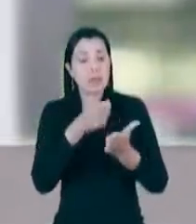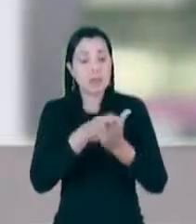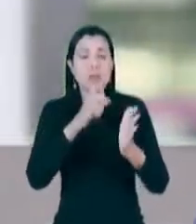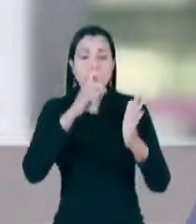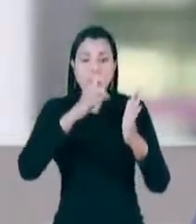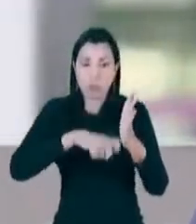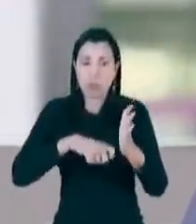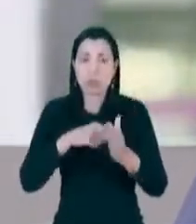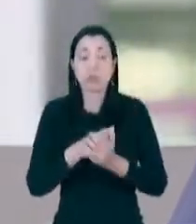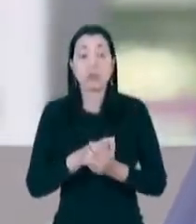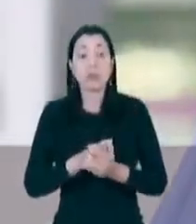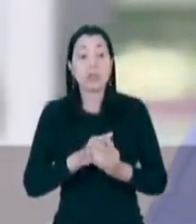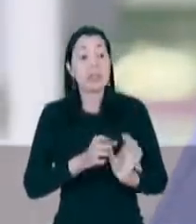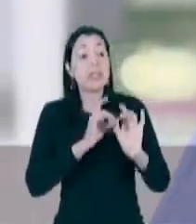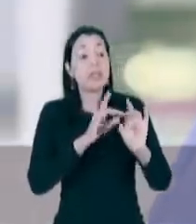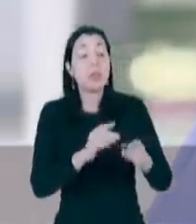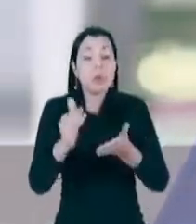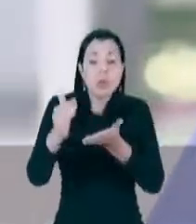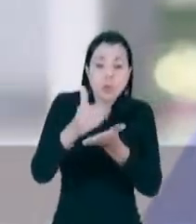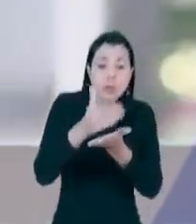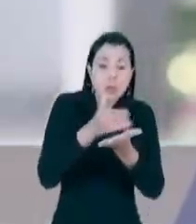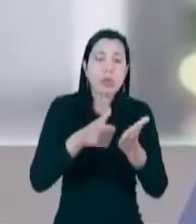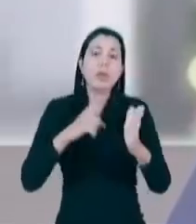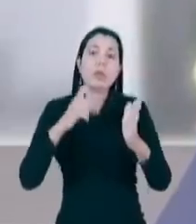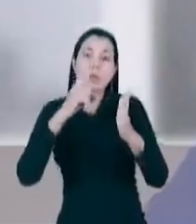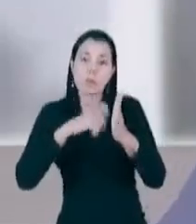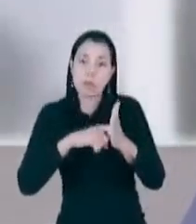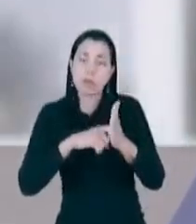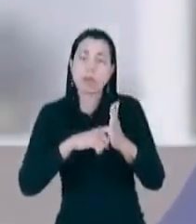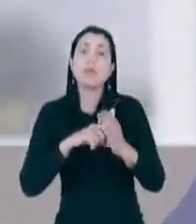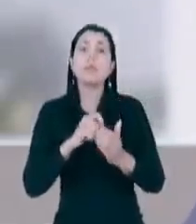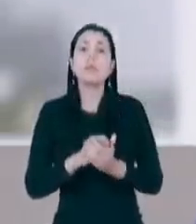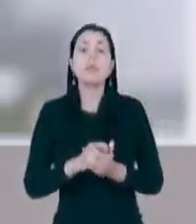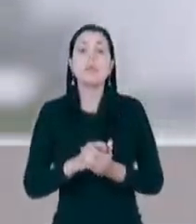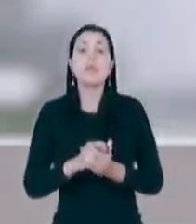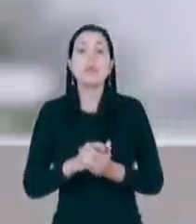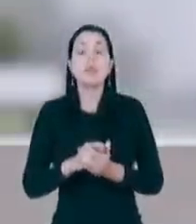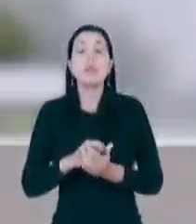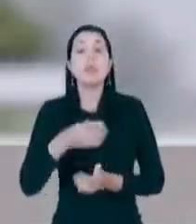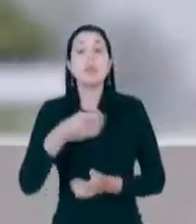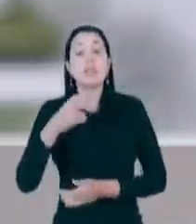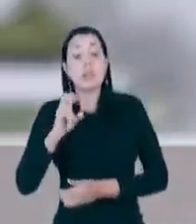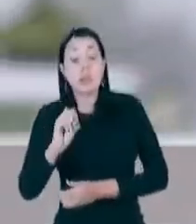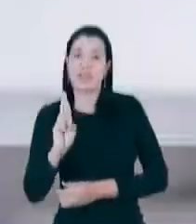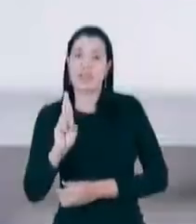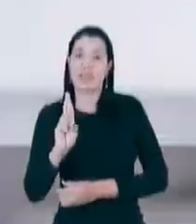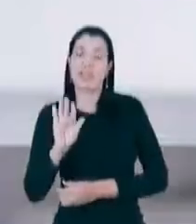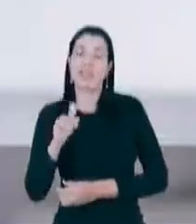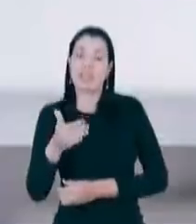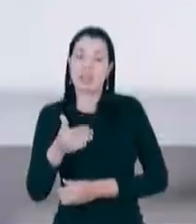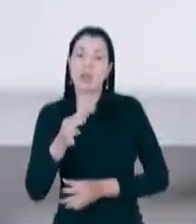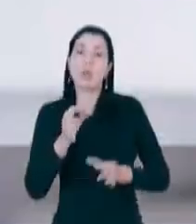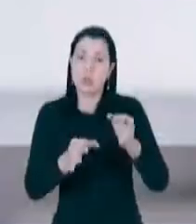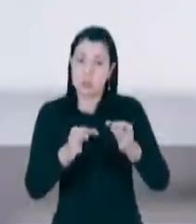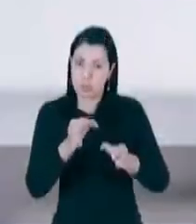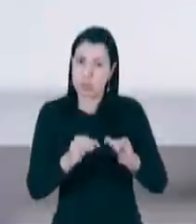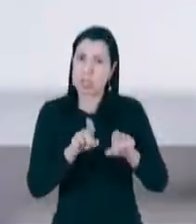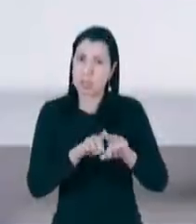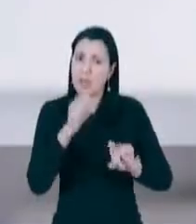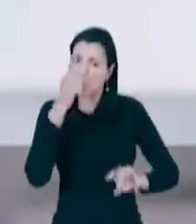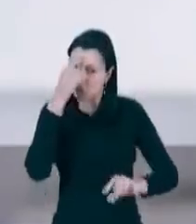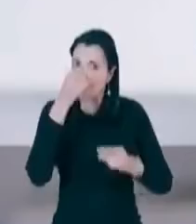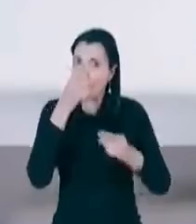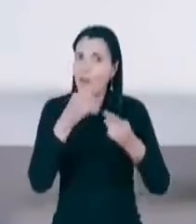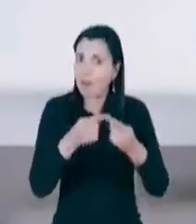produtivo. Deixou de recolher, na forma de impostos diretos, quase 50 bilhões de reais. O juiz, que teve